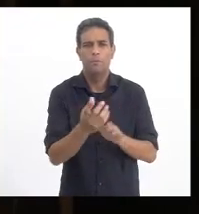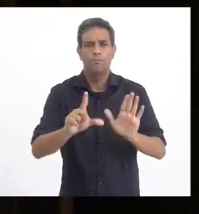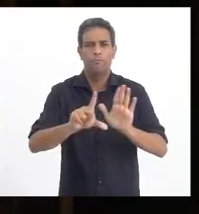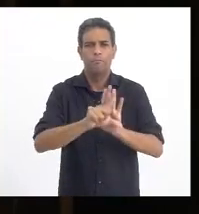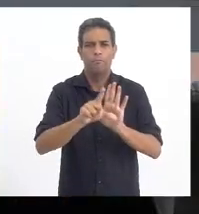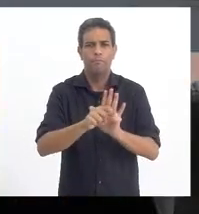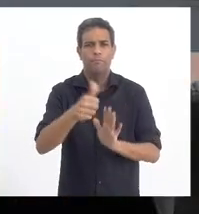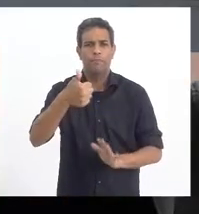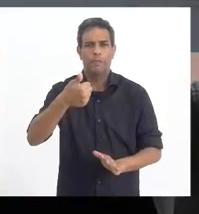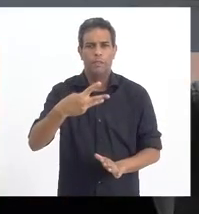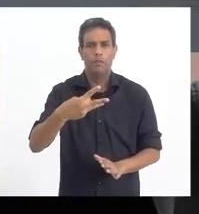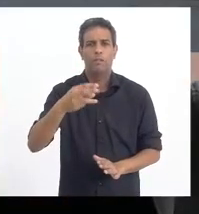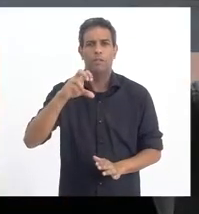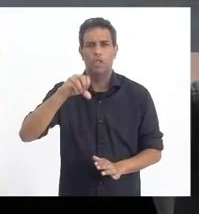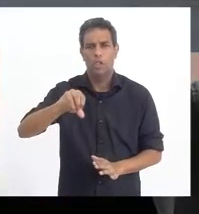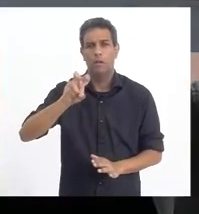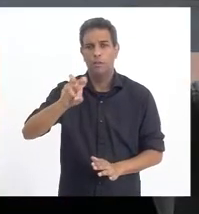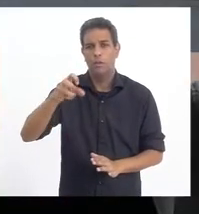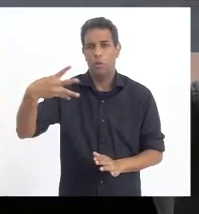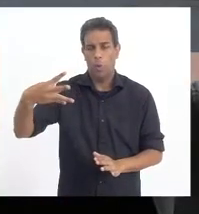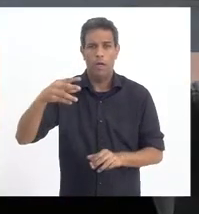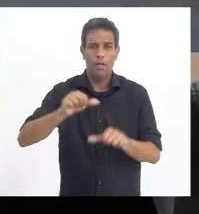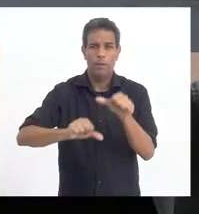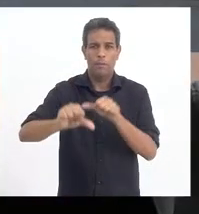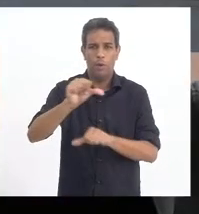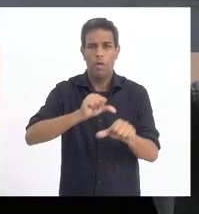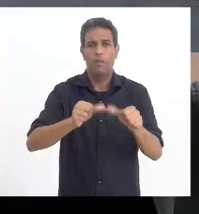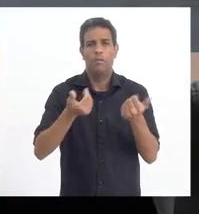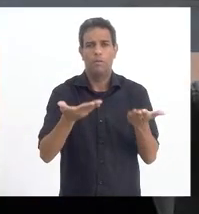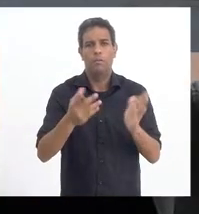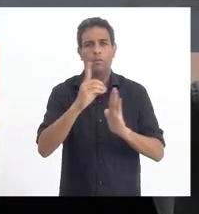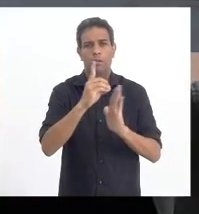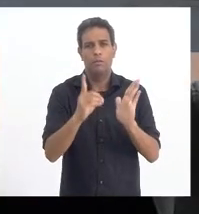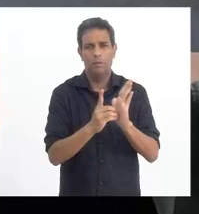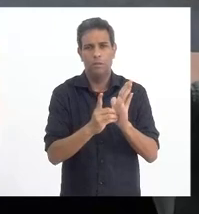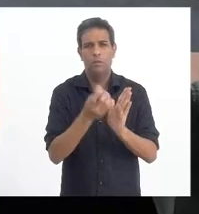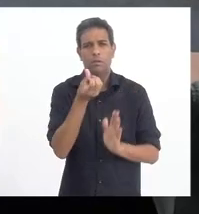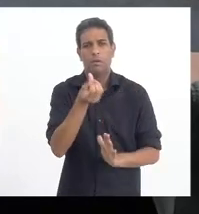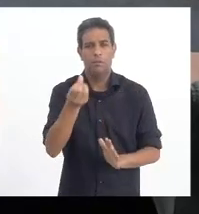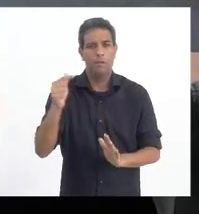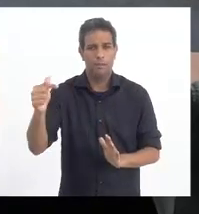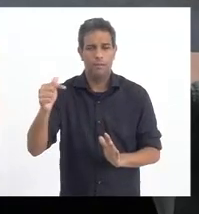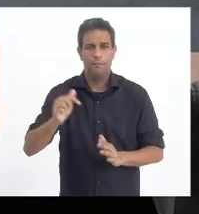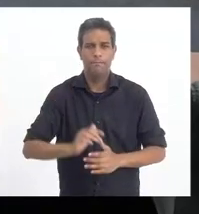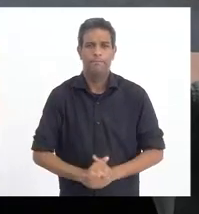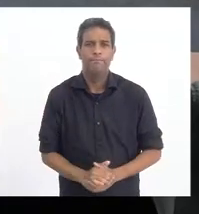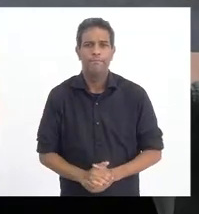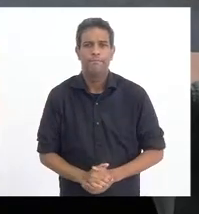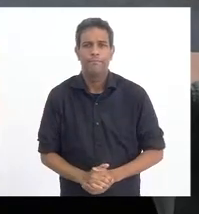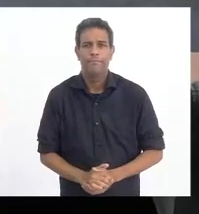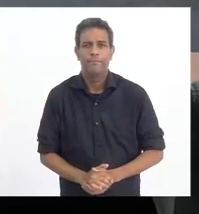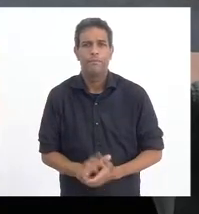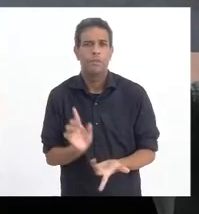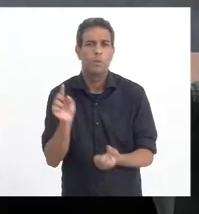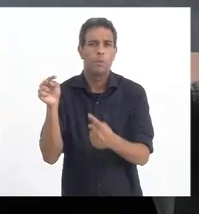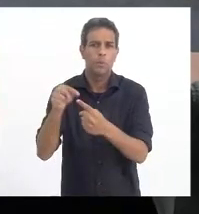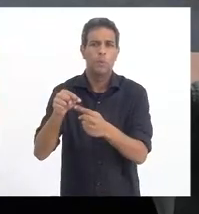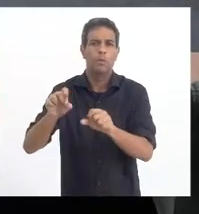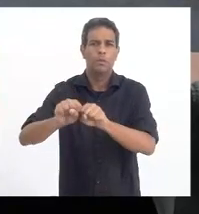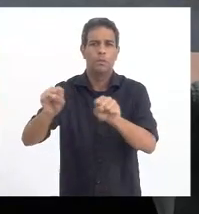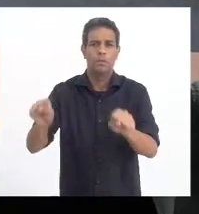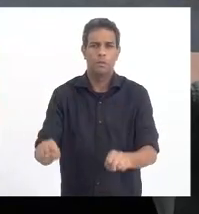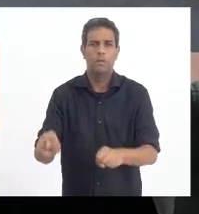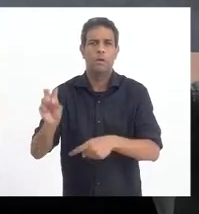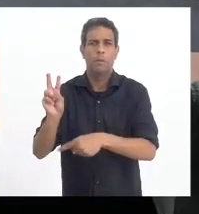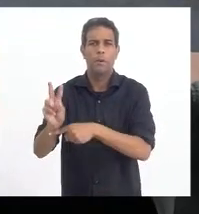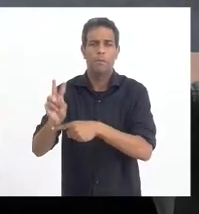lei 3954 que é uma lei que altera o decreto-lei 667 e para instituir o sistema